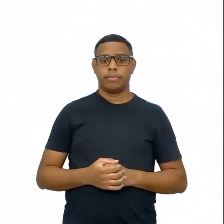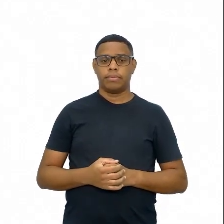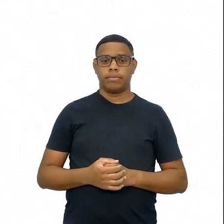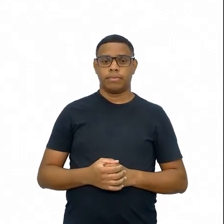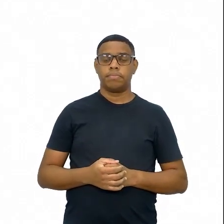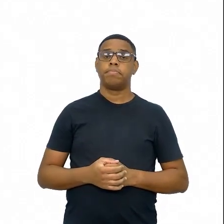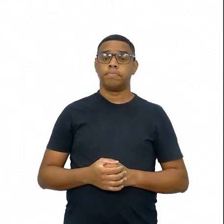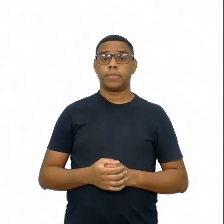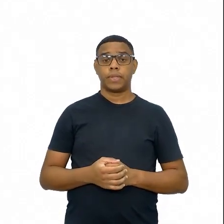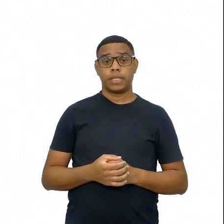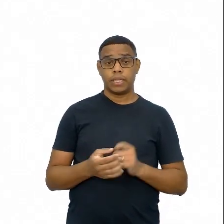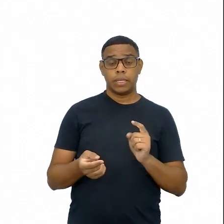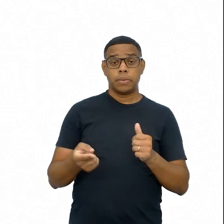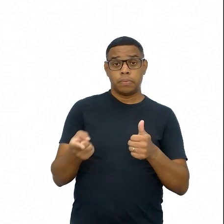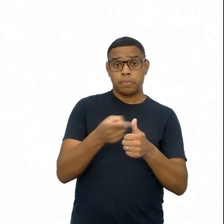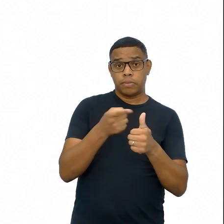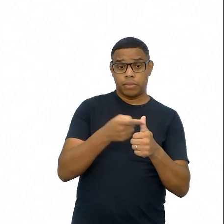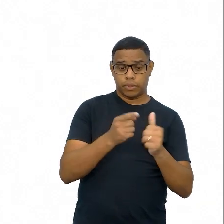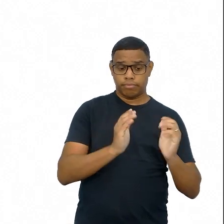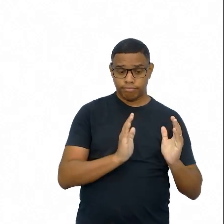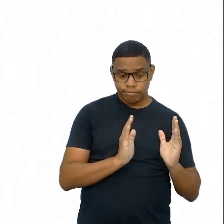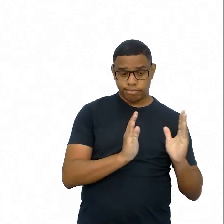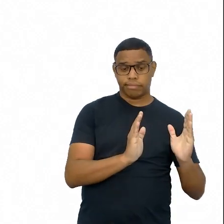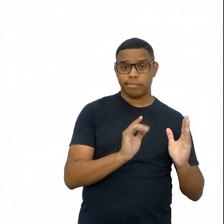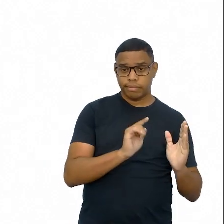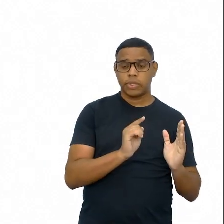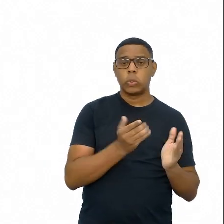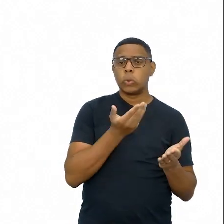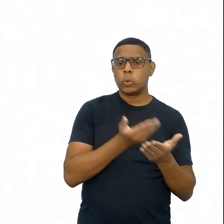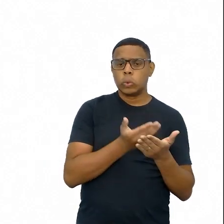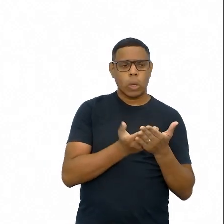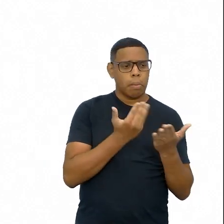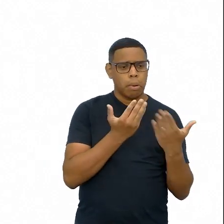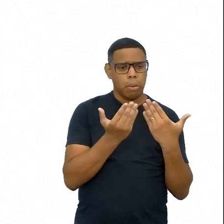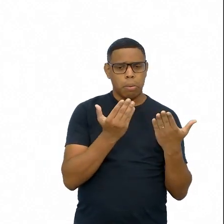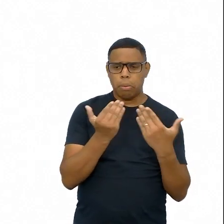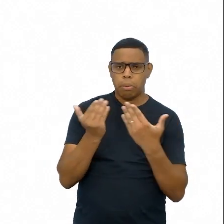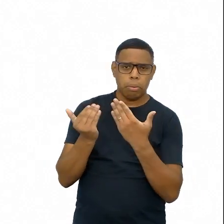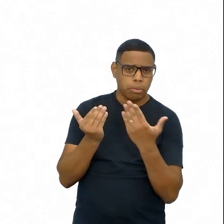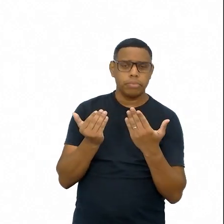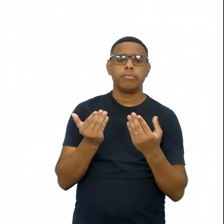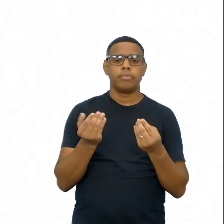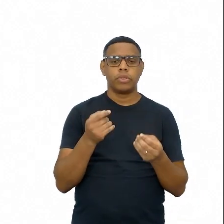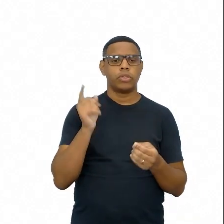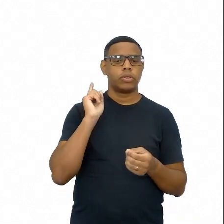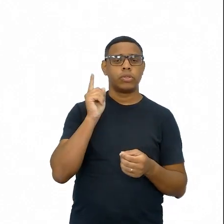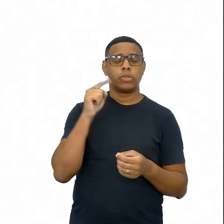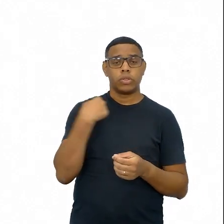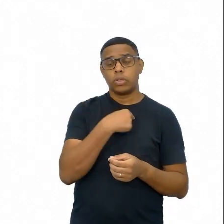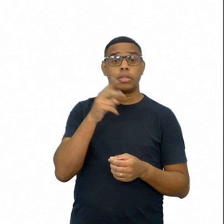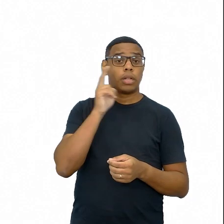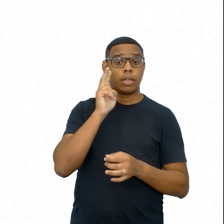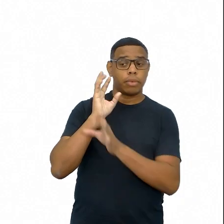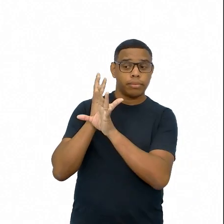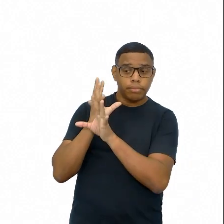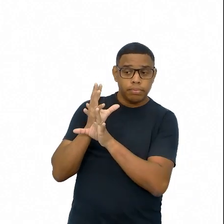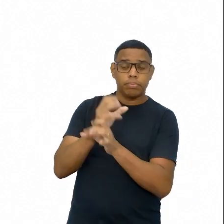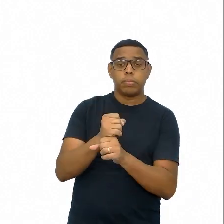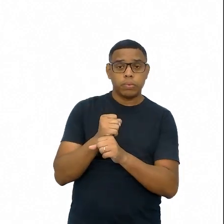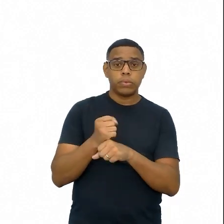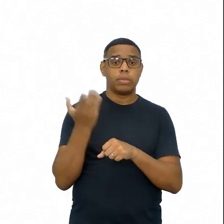Bom, neste primeiro momento, que é a retomada aí das discussões, né? Então, nós retomaremos essas discussões que